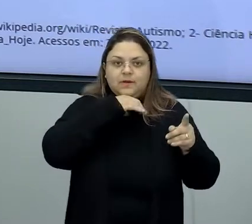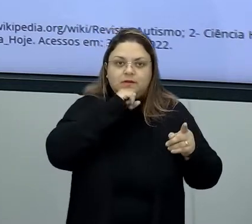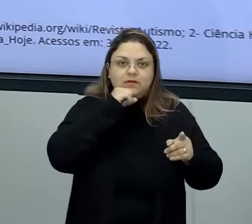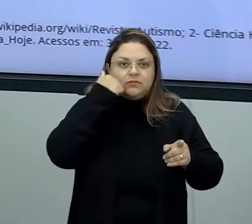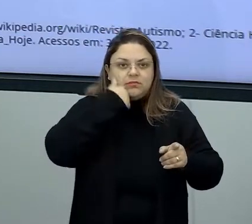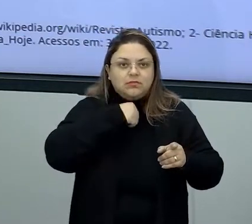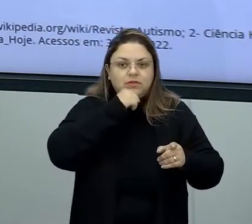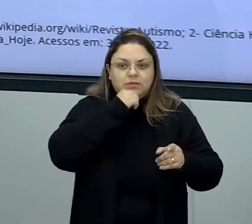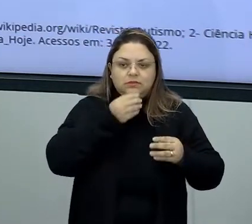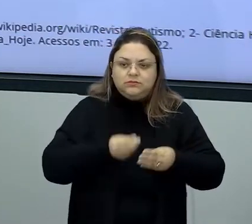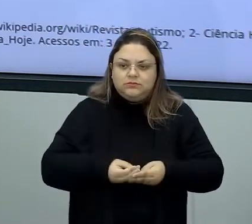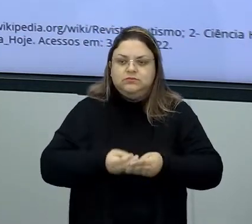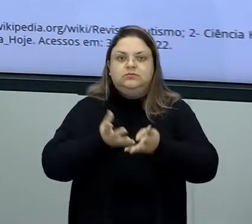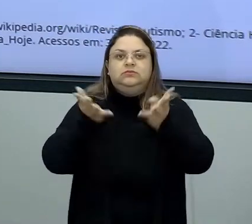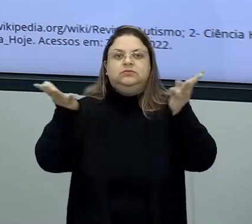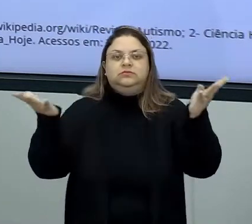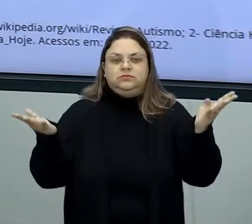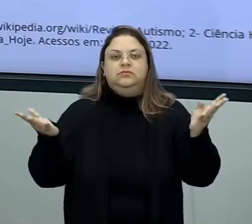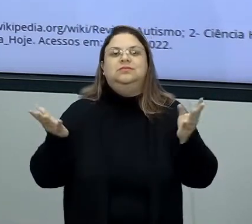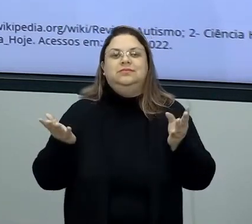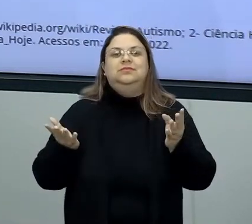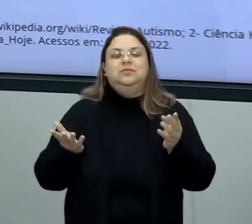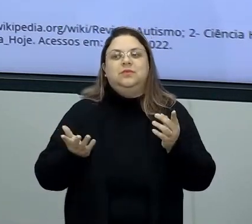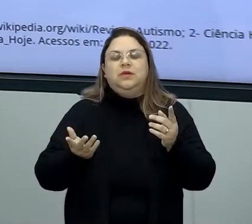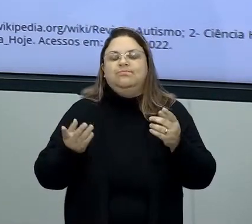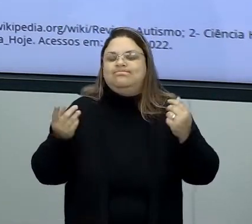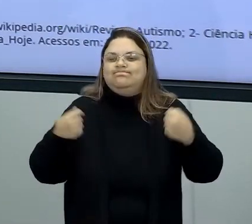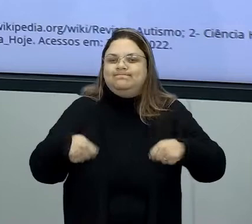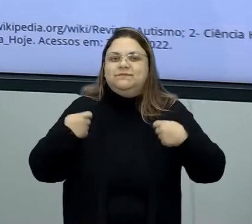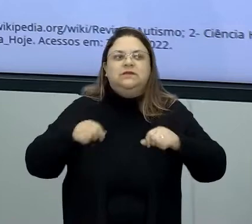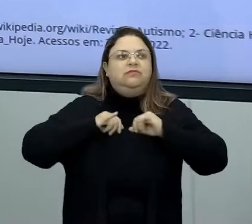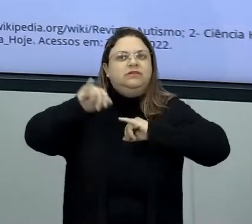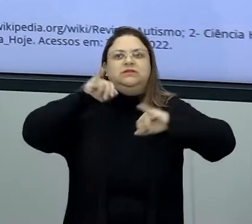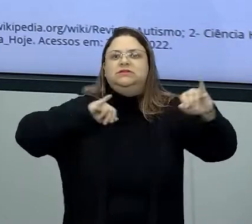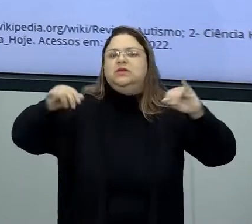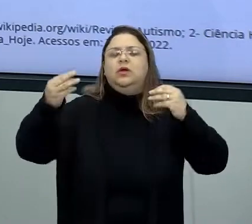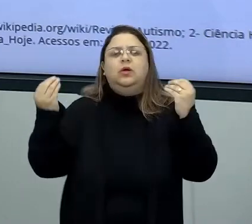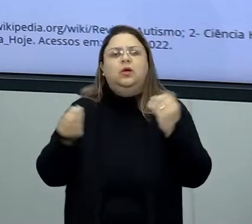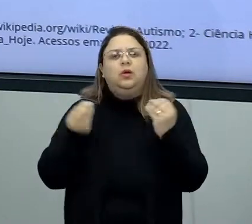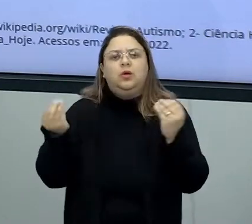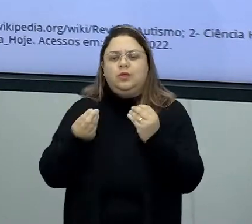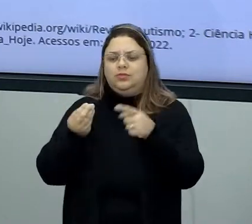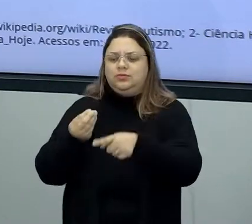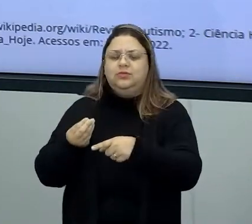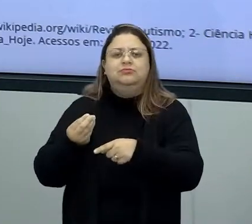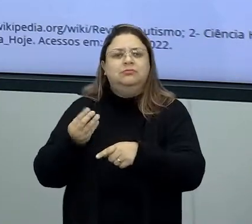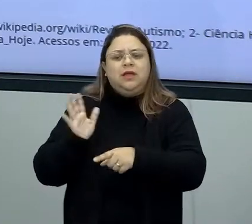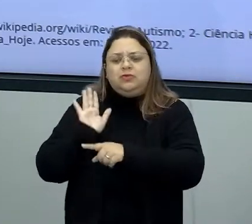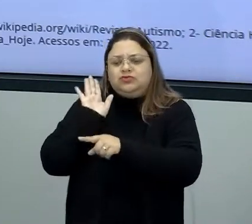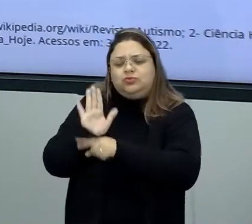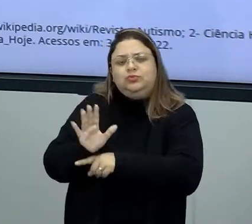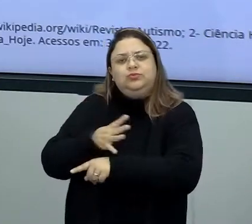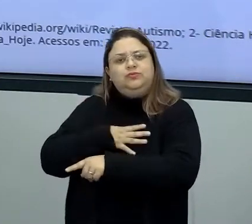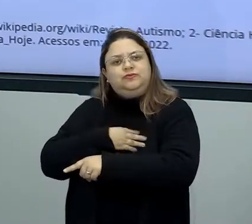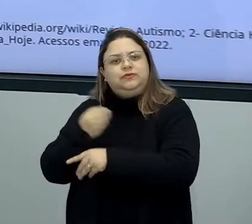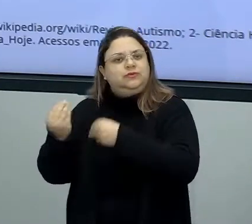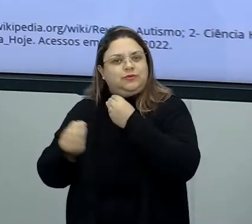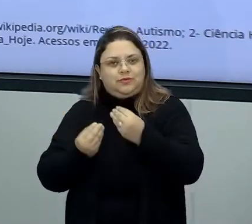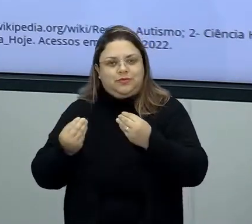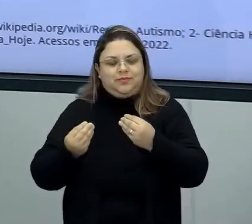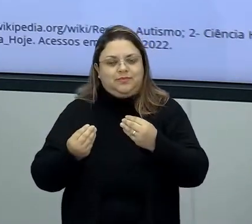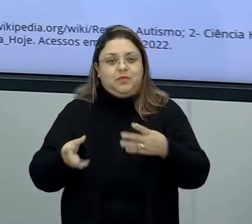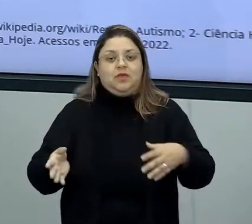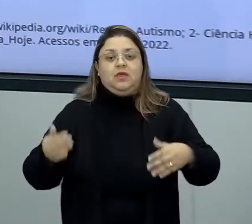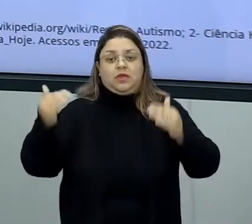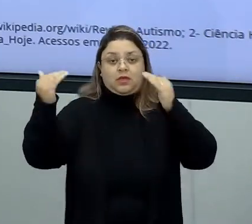né, acessível a todos, para que todos tenham conhecimento, para que os pais consigam lidar com essa situação. E a Ciência Hoje foi criada pela